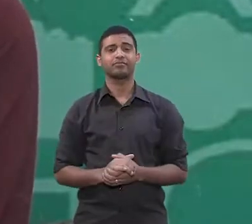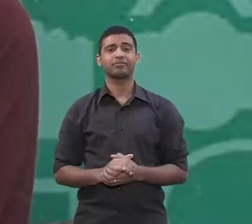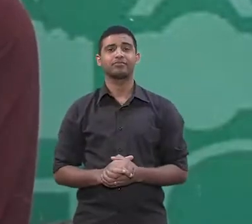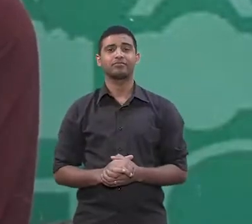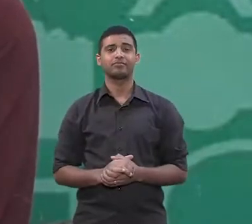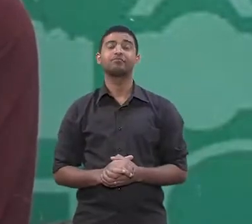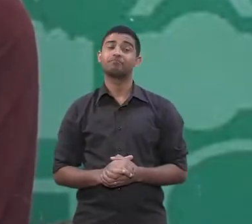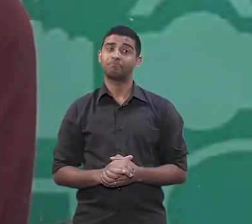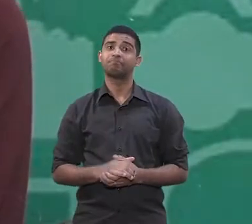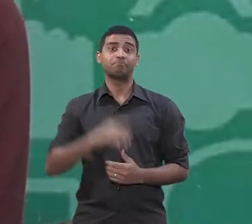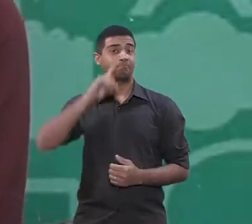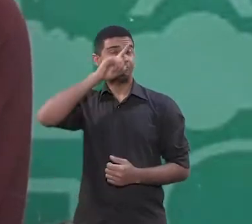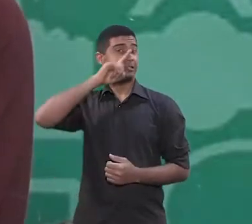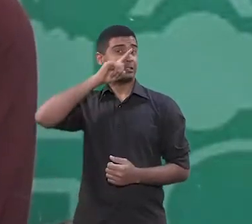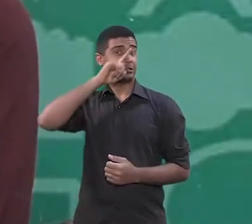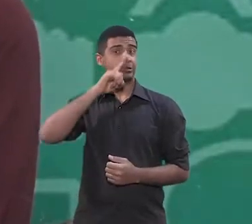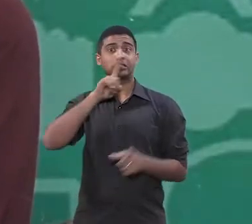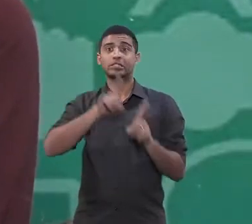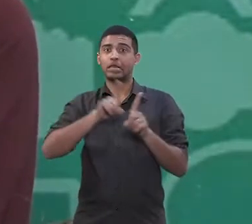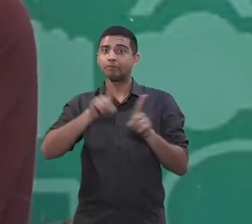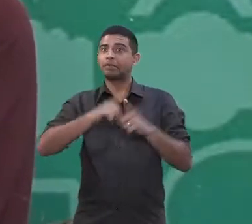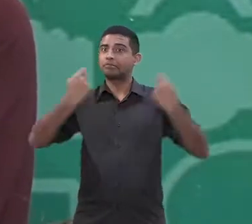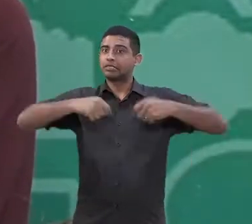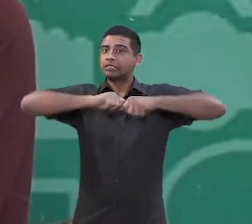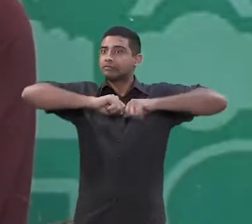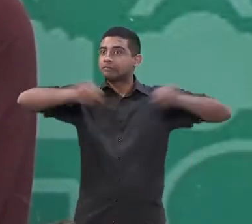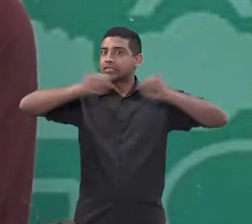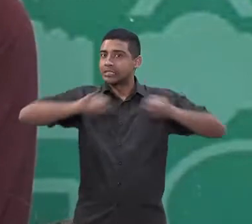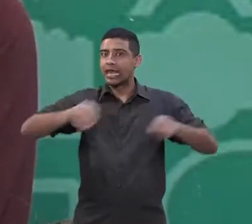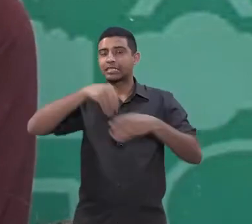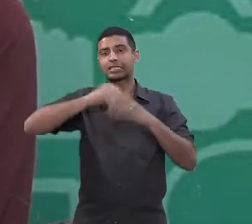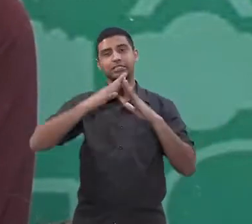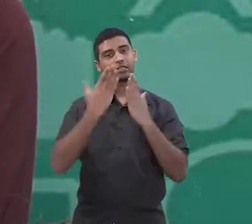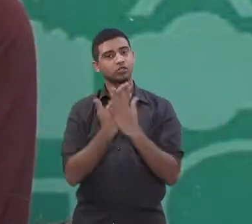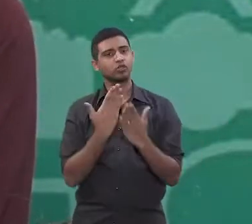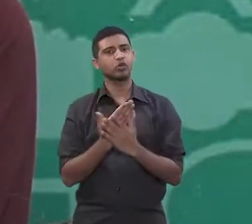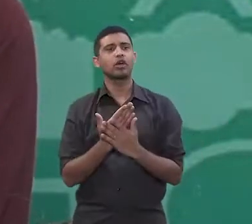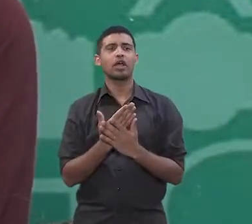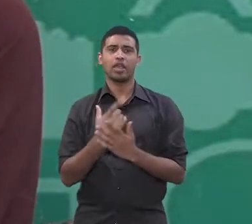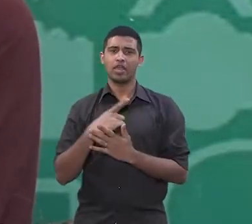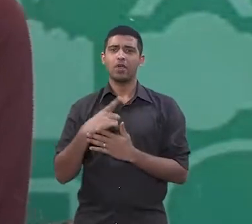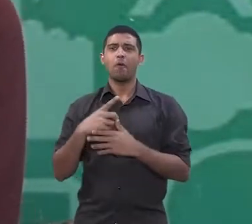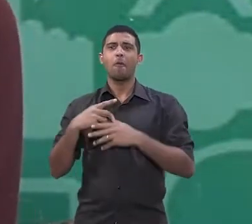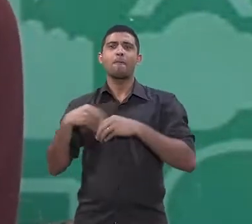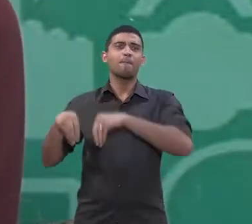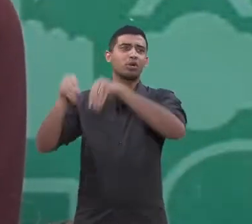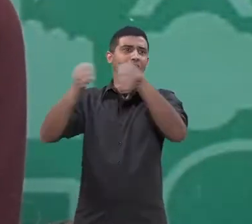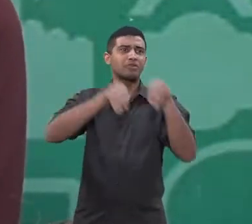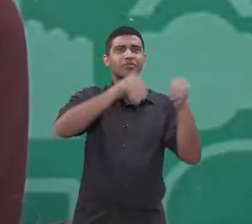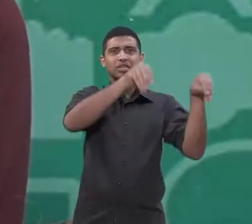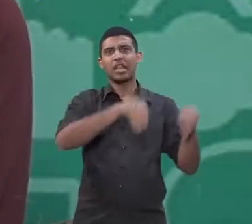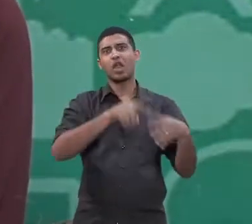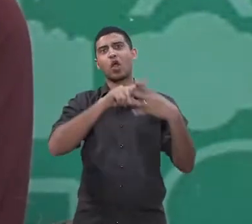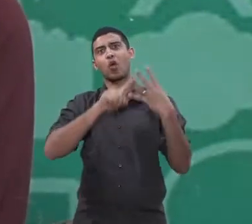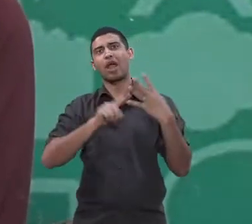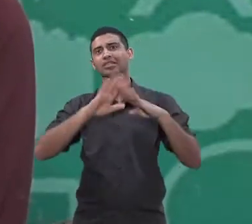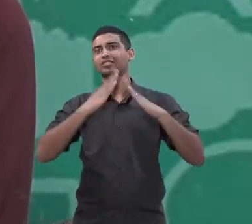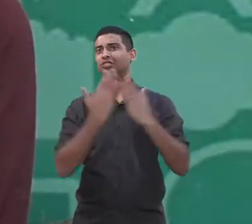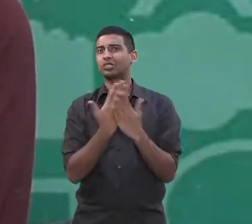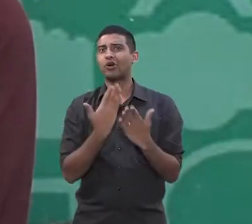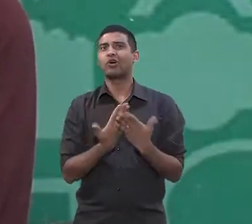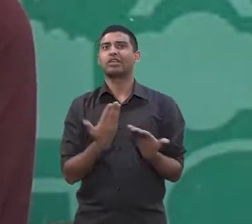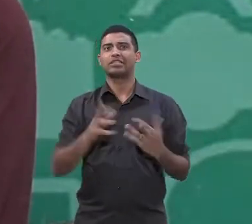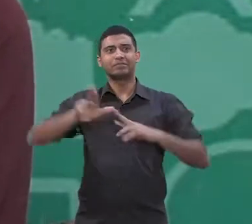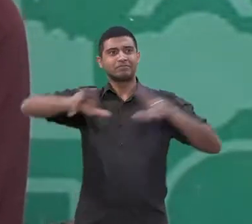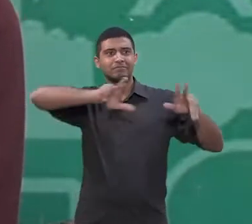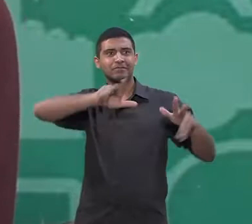muito, muito alarmante ainda dentro das escolas, a questão do bullying. E eu passei por 4 escolas diferentes, e nessas 4